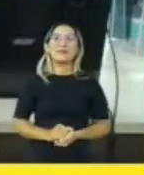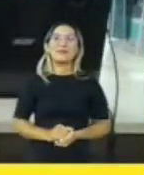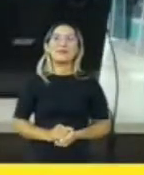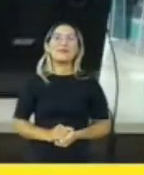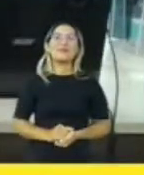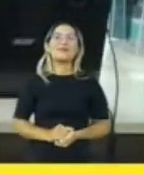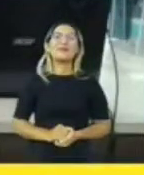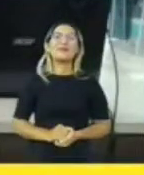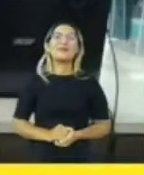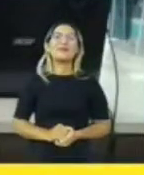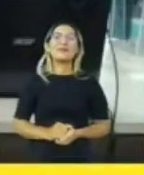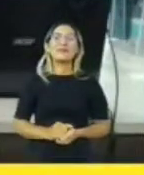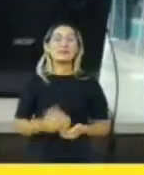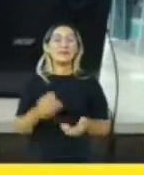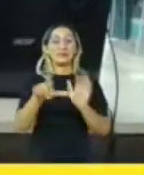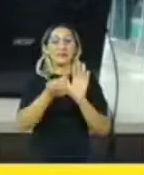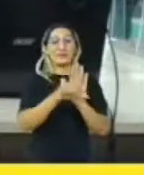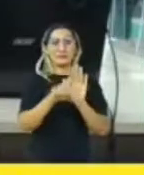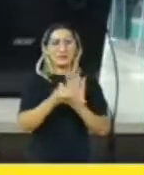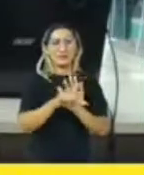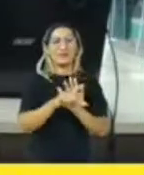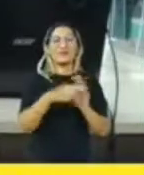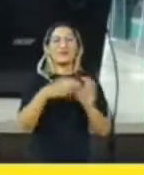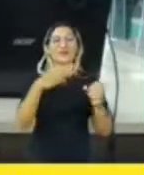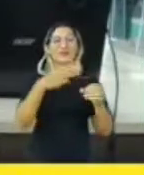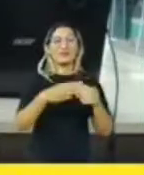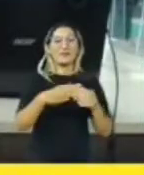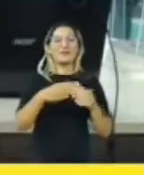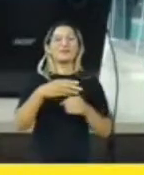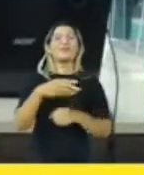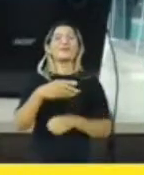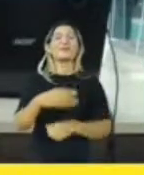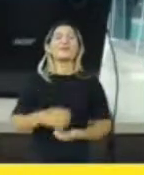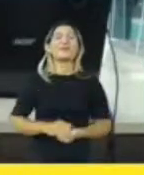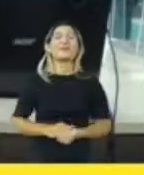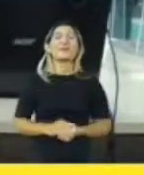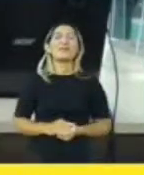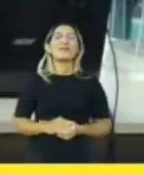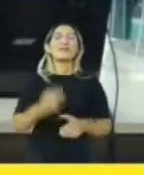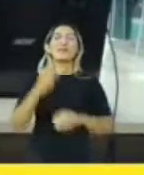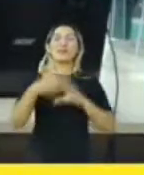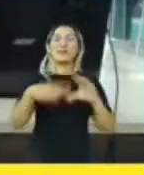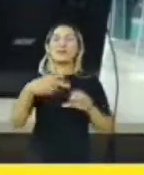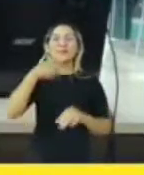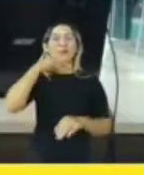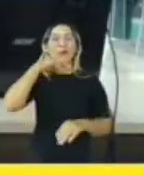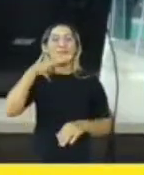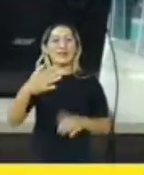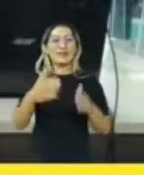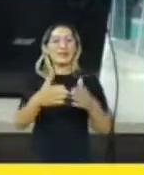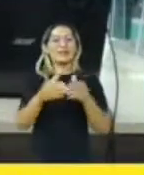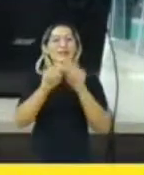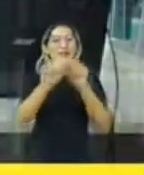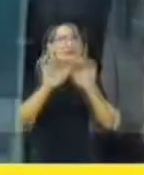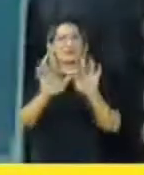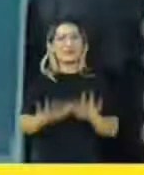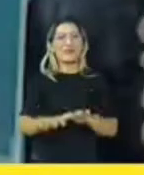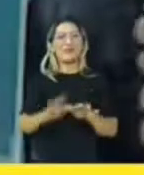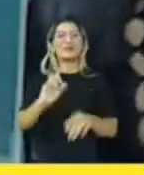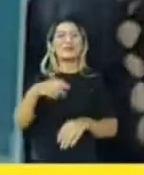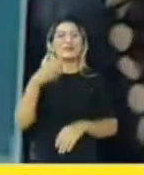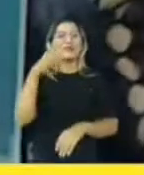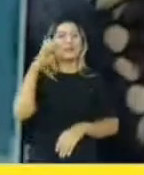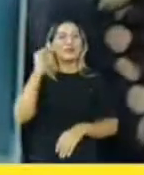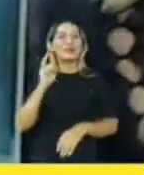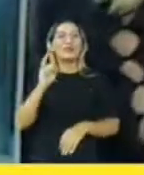nesta casa Legislativa bem nos termos da Lei Orgânica do Município do regimento interno da Câmara Municipal requerer que após